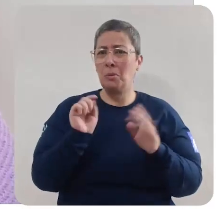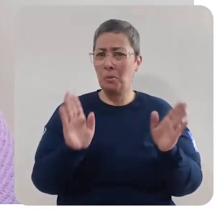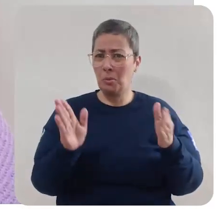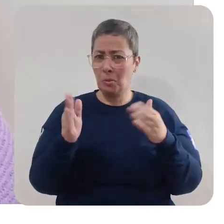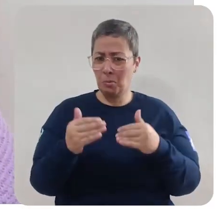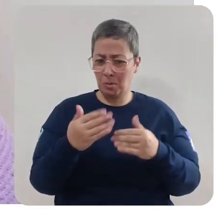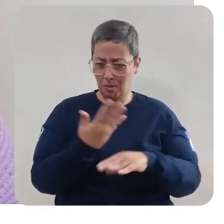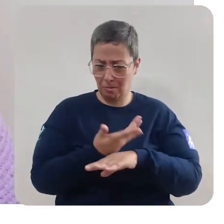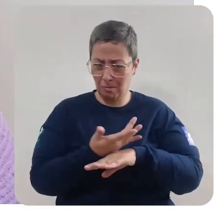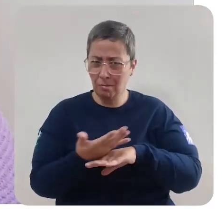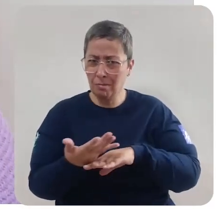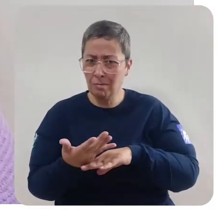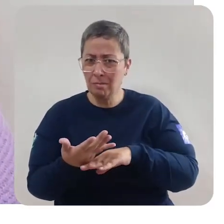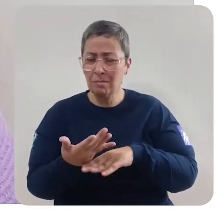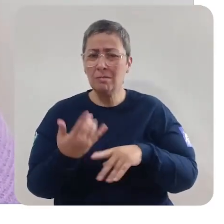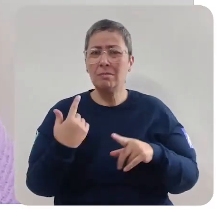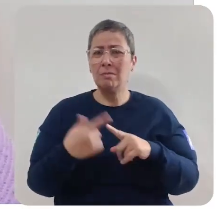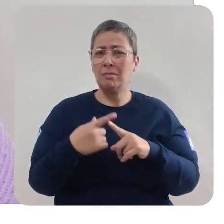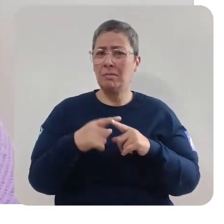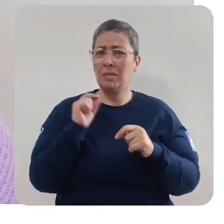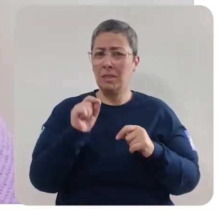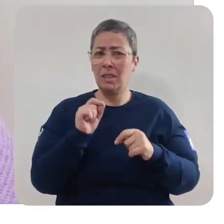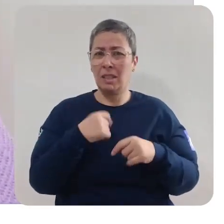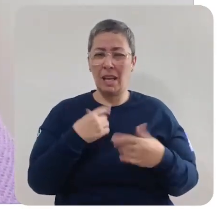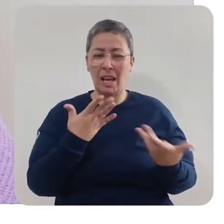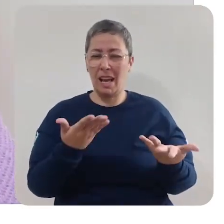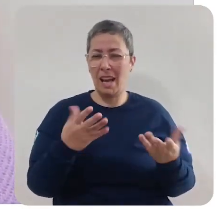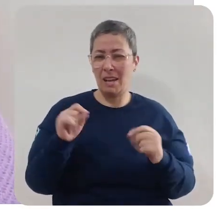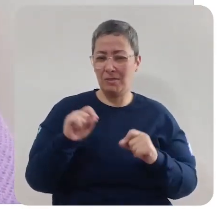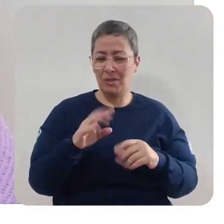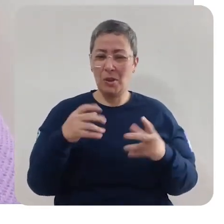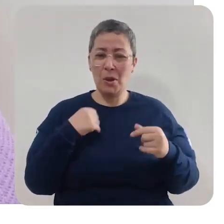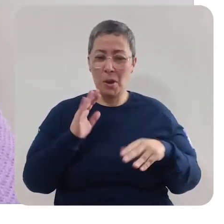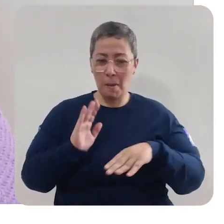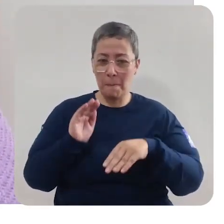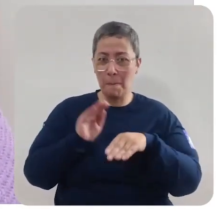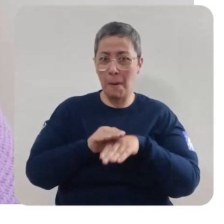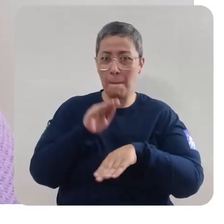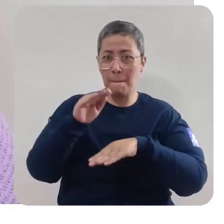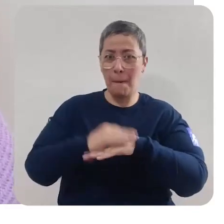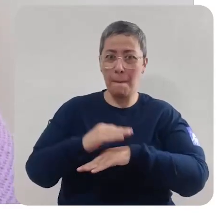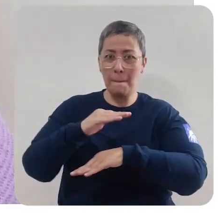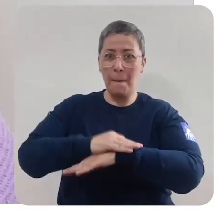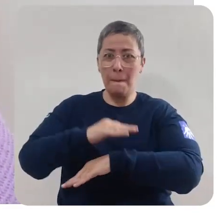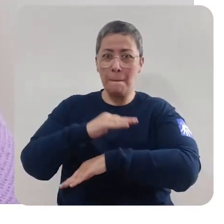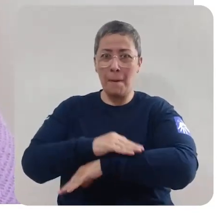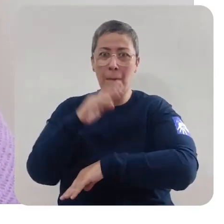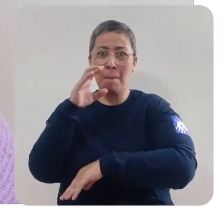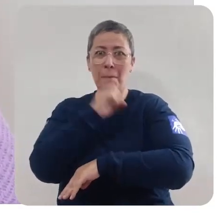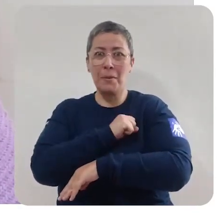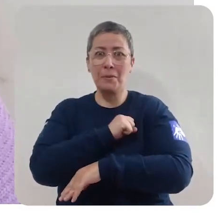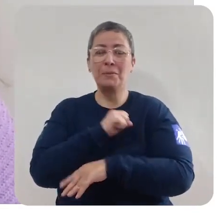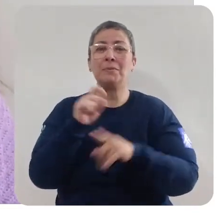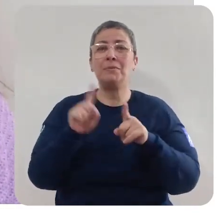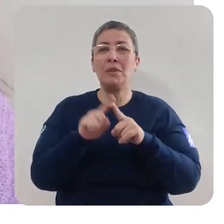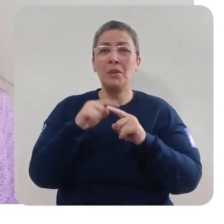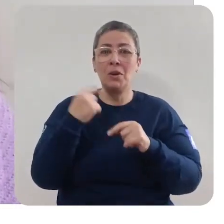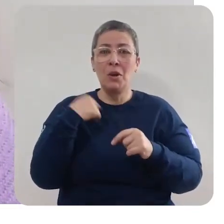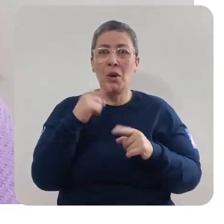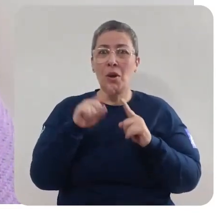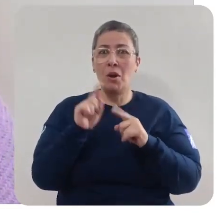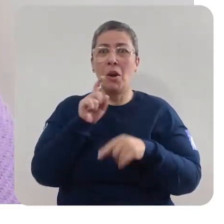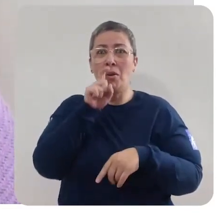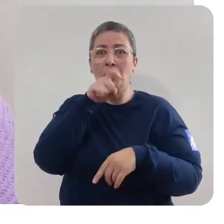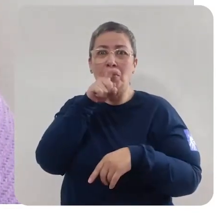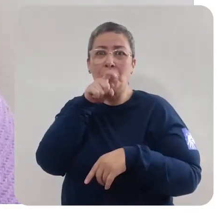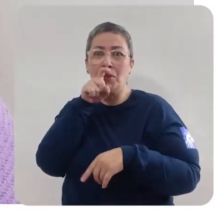uma caixa no mato? Tá no papo! E pulou até lá, rápido. Logo veio